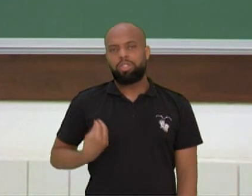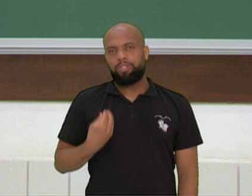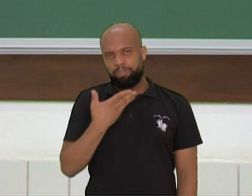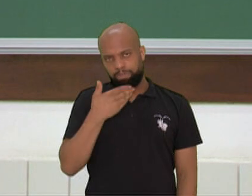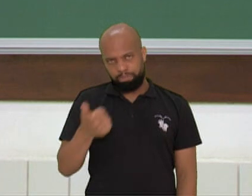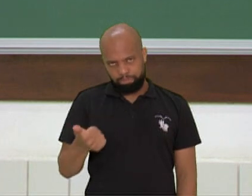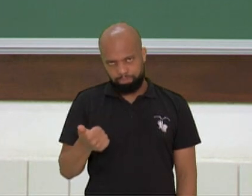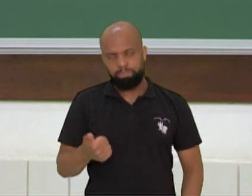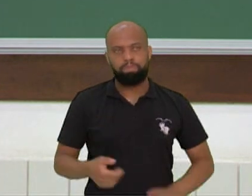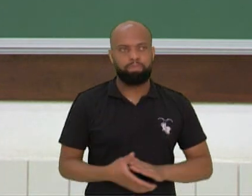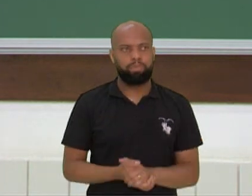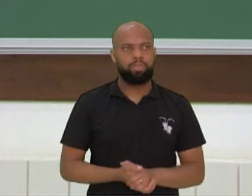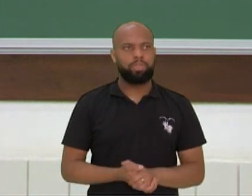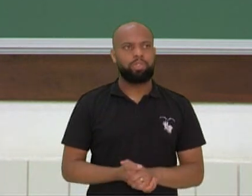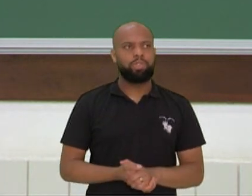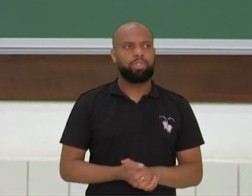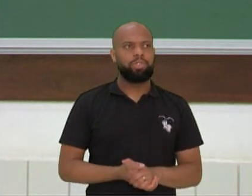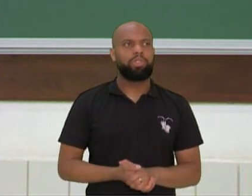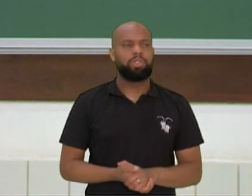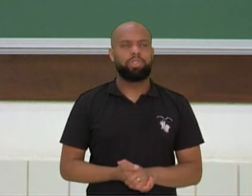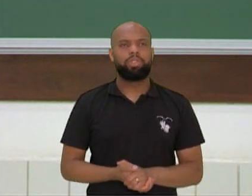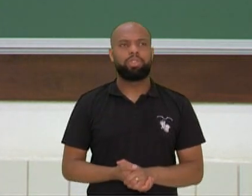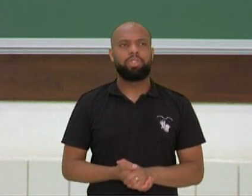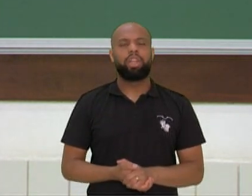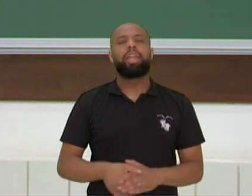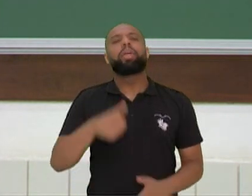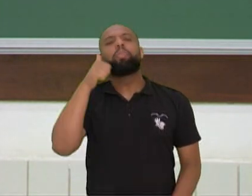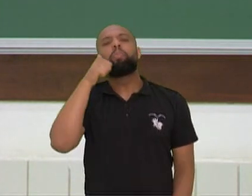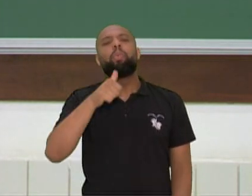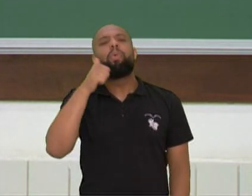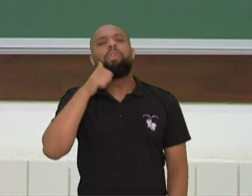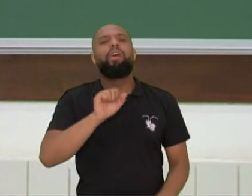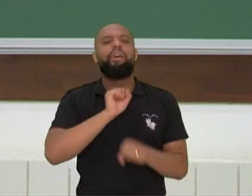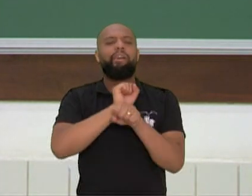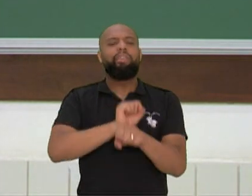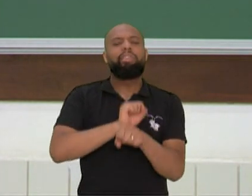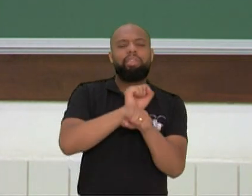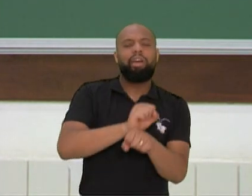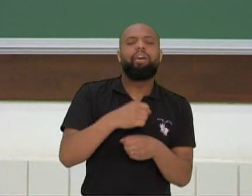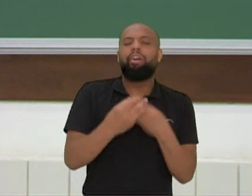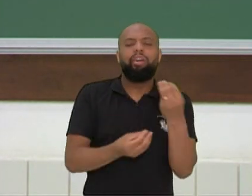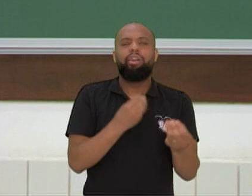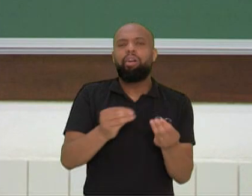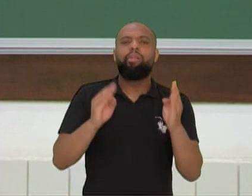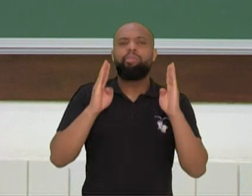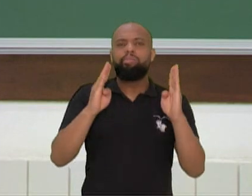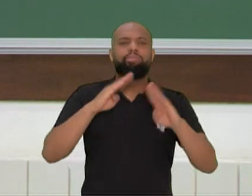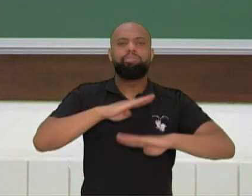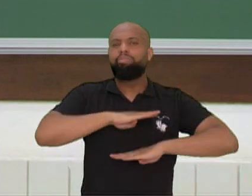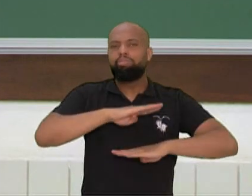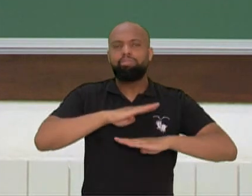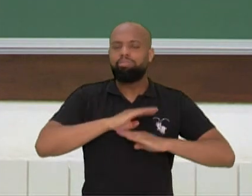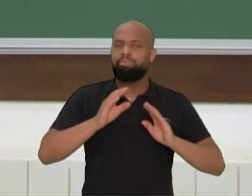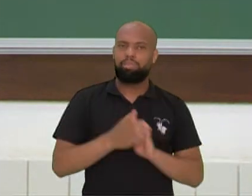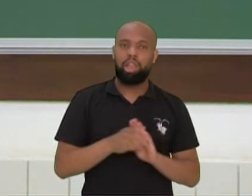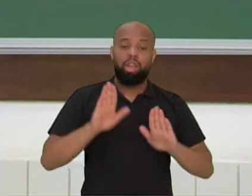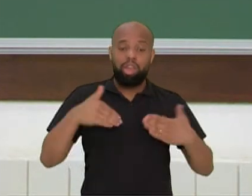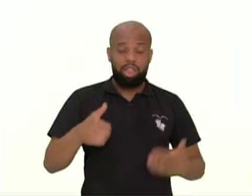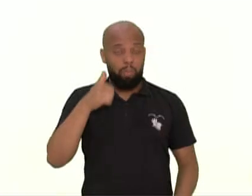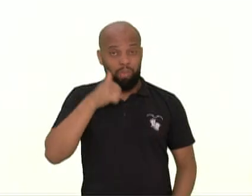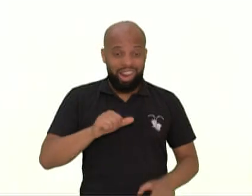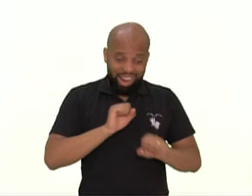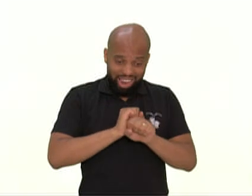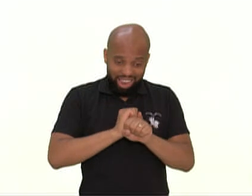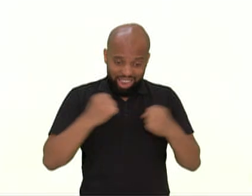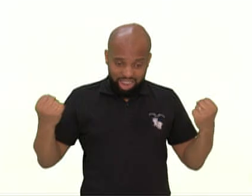vida. E as escravas e as mulheres, como que ficaram nessa situação todas? As